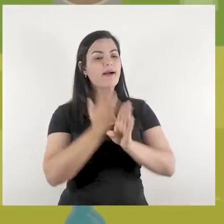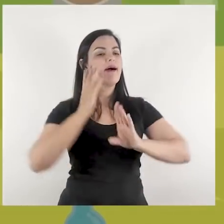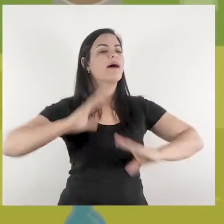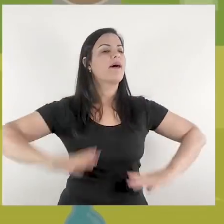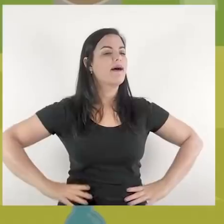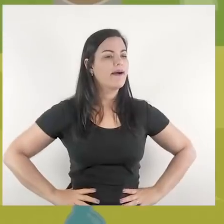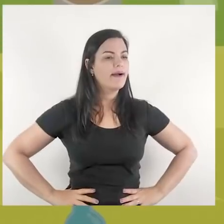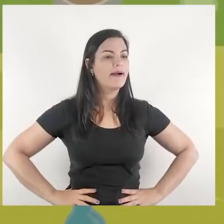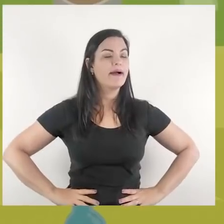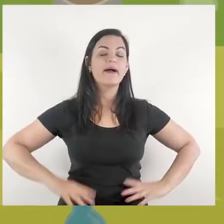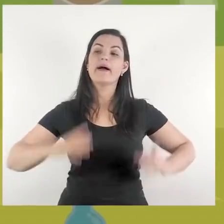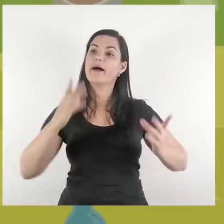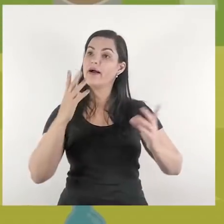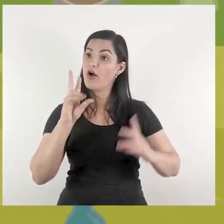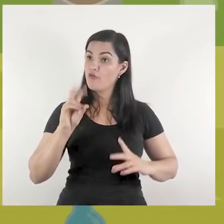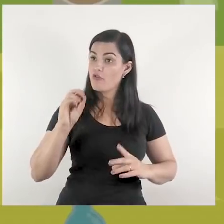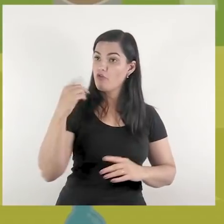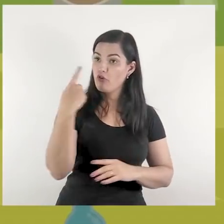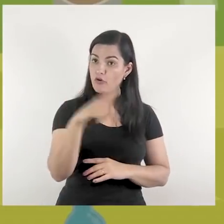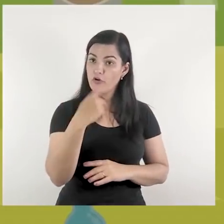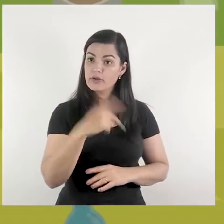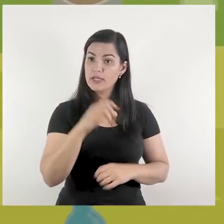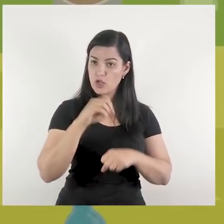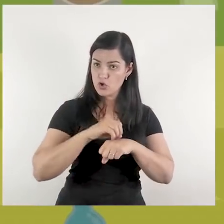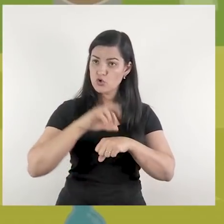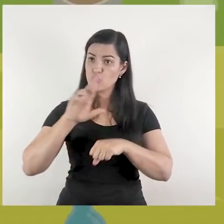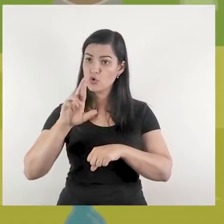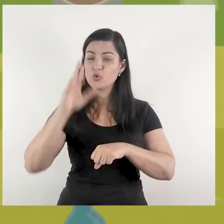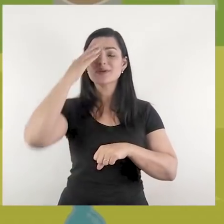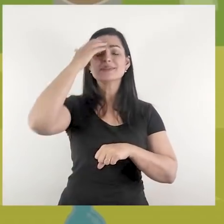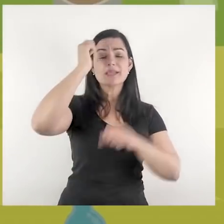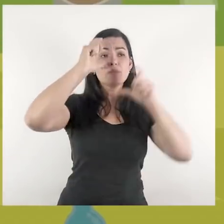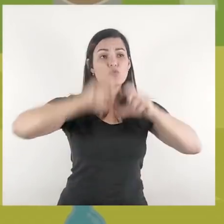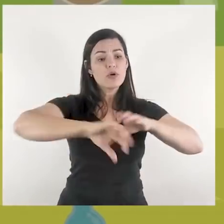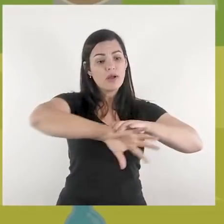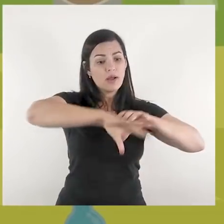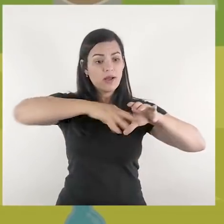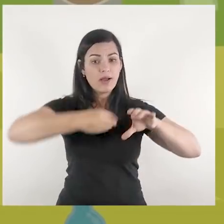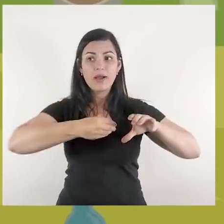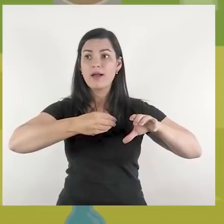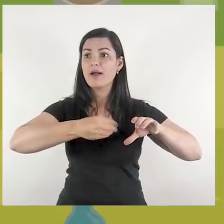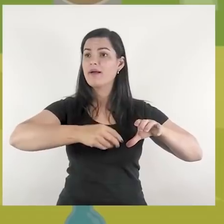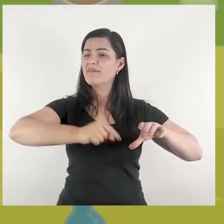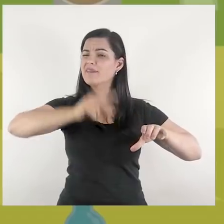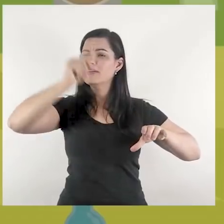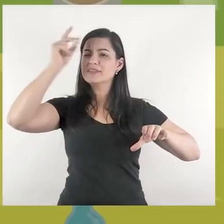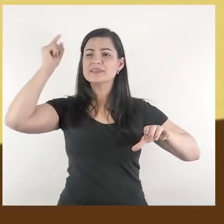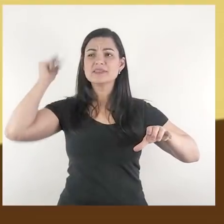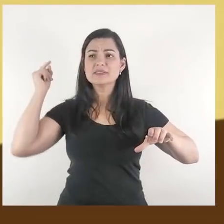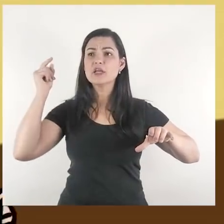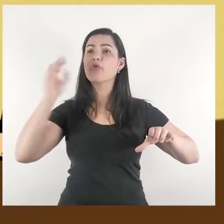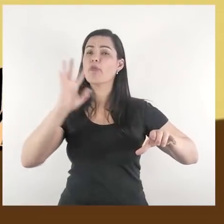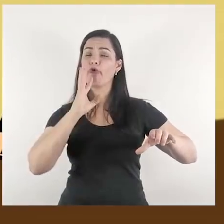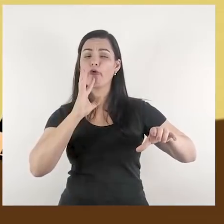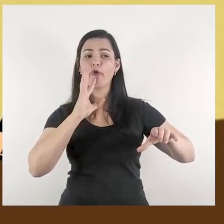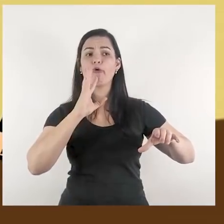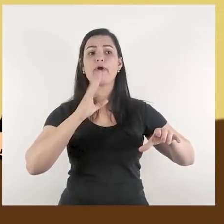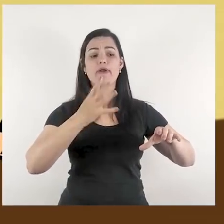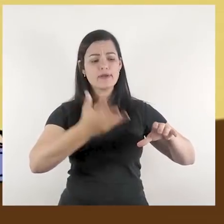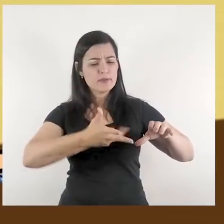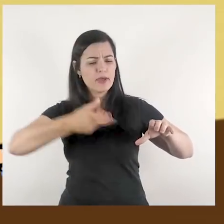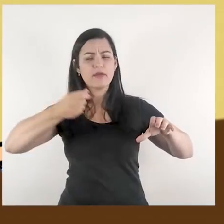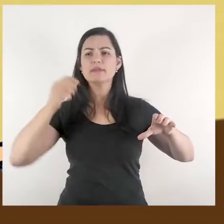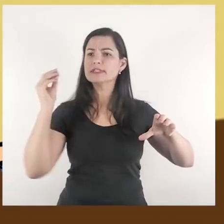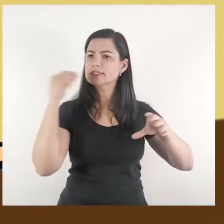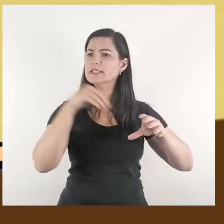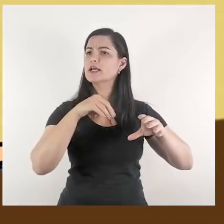Dr. Jardim sabe onde fica a Caverna das Maravilhas desde criancinha. E então ele resolveu voltar pra lá. Não sei se essa é a Caverna